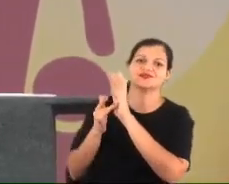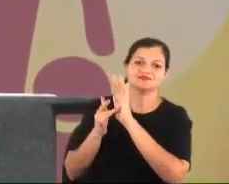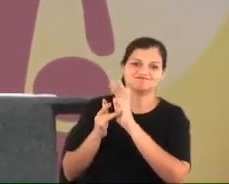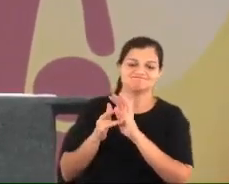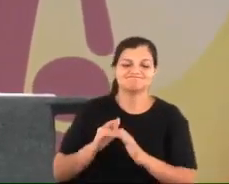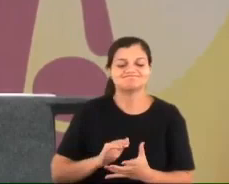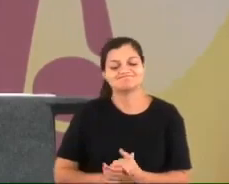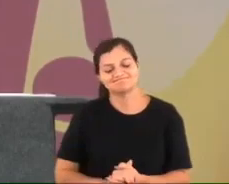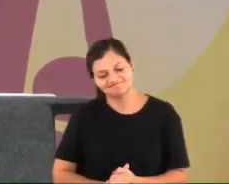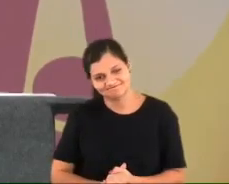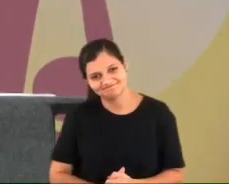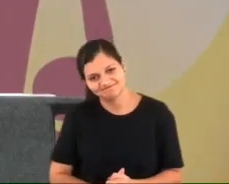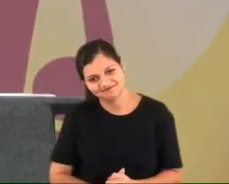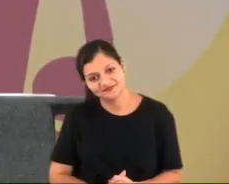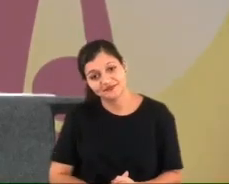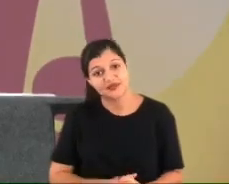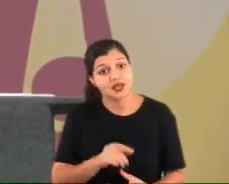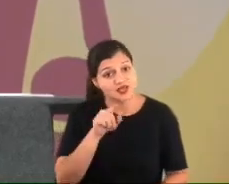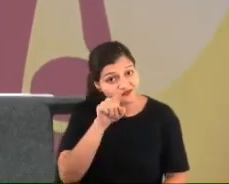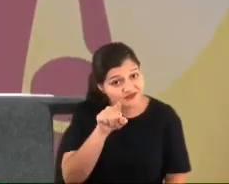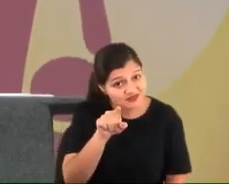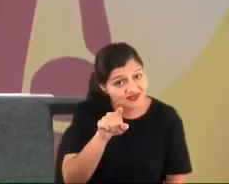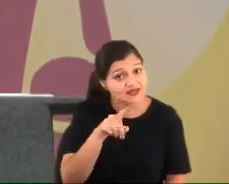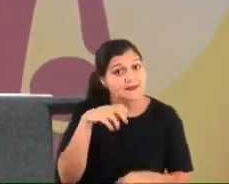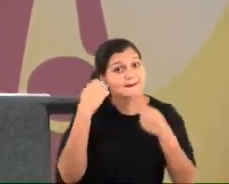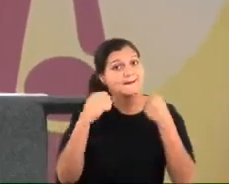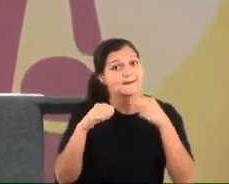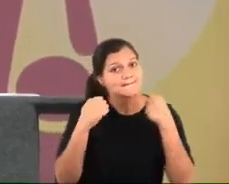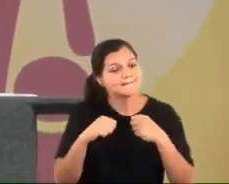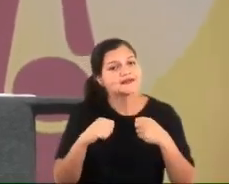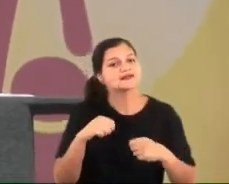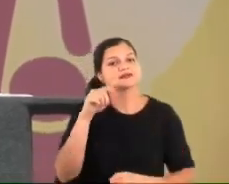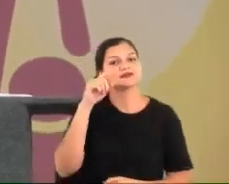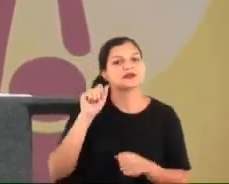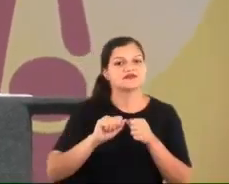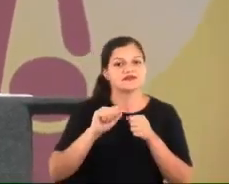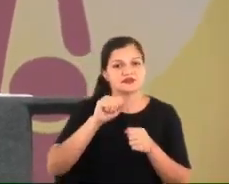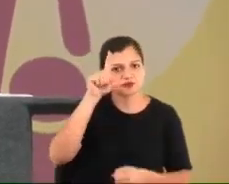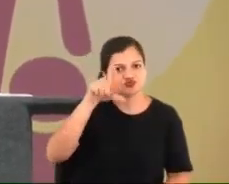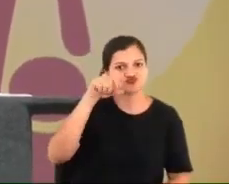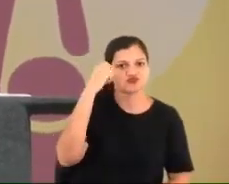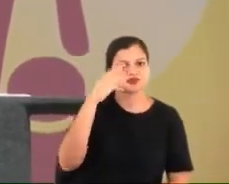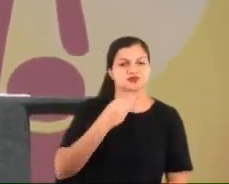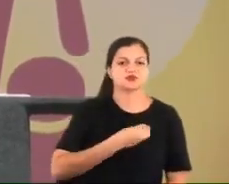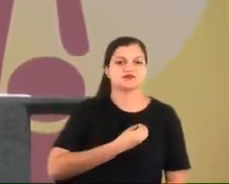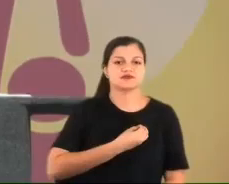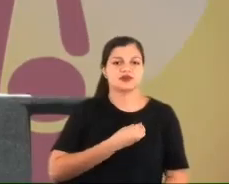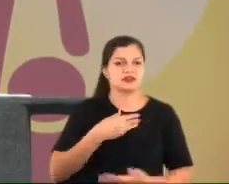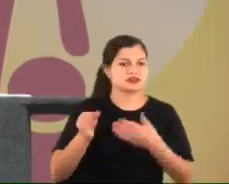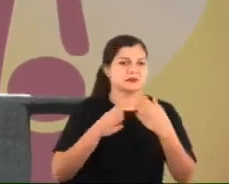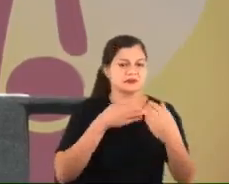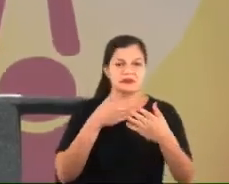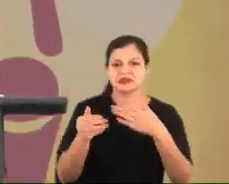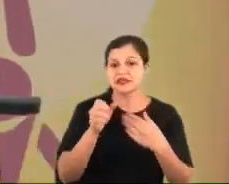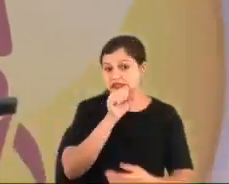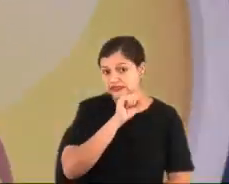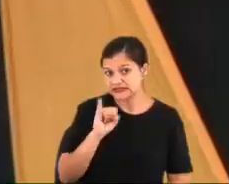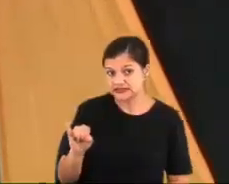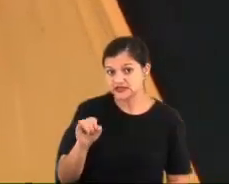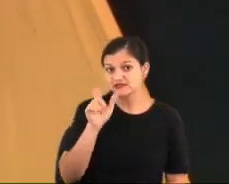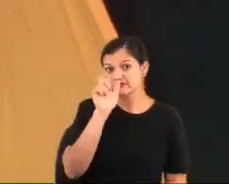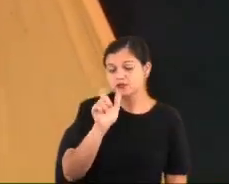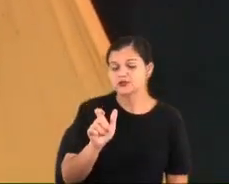guiando. E você precisa tomar uma decisão. Independentemente se você está em